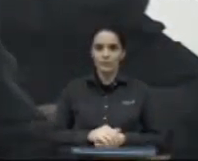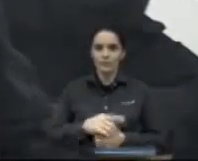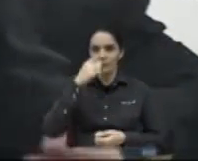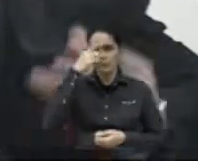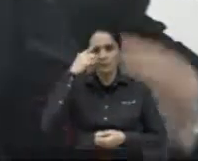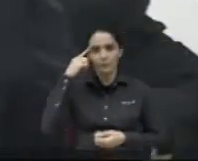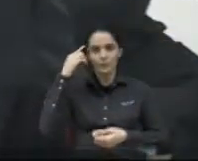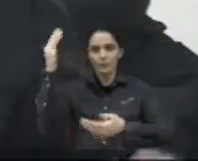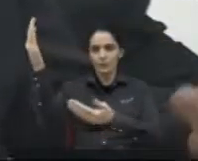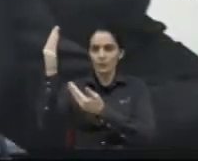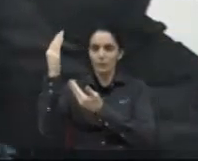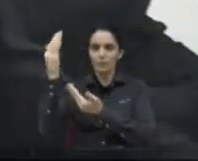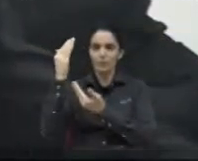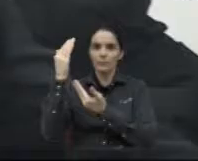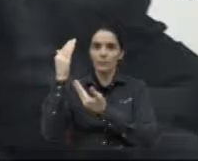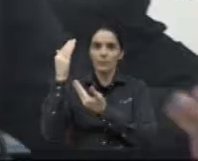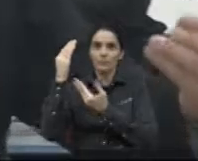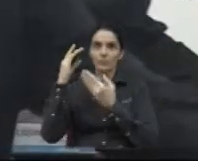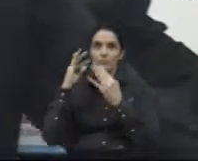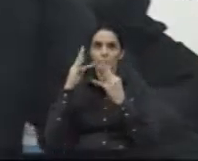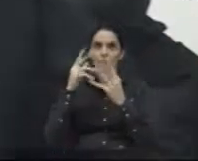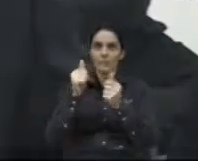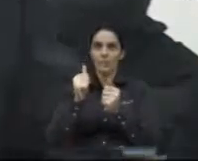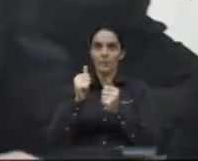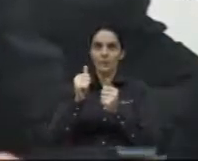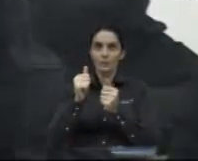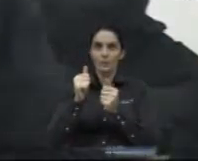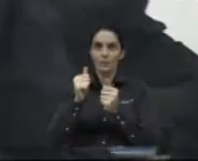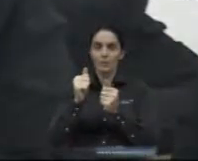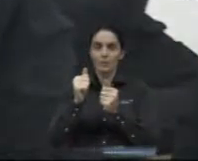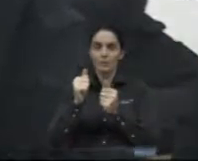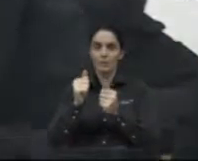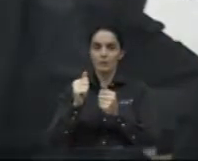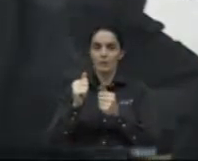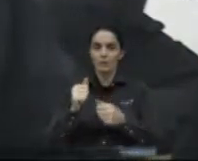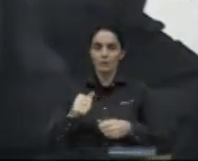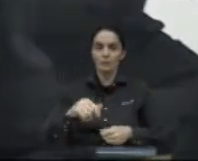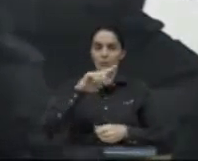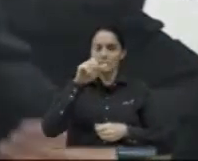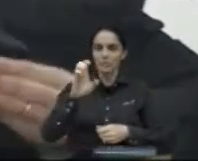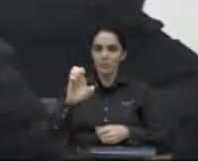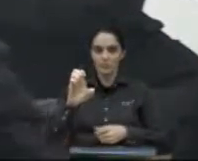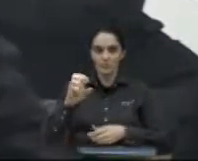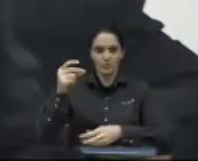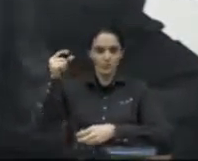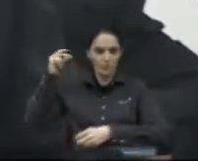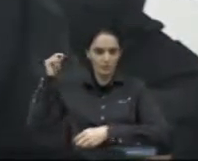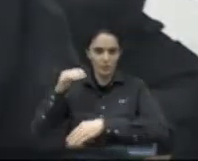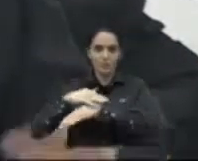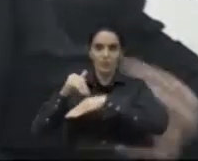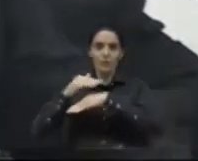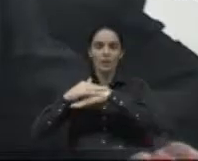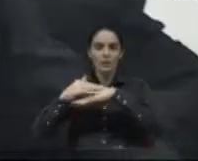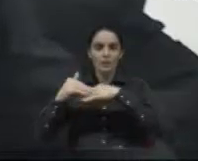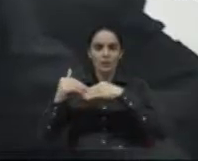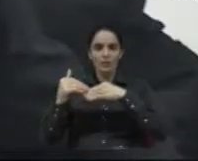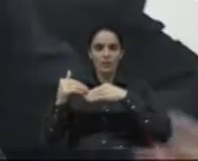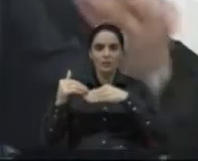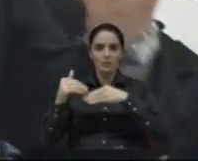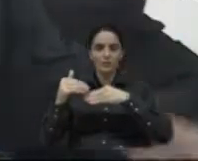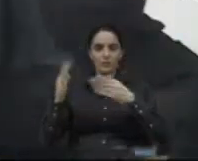homenagem, que todo o carinho que Vossa Excelência dedicou a ele, nós possamos, num gesto fraternal, estar dando